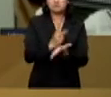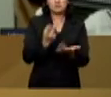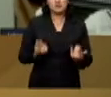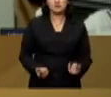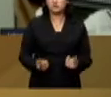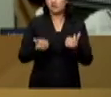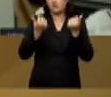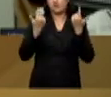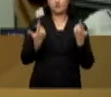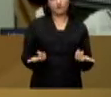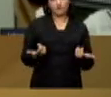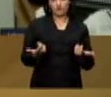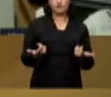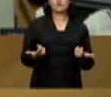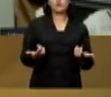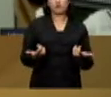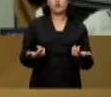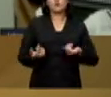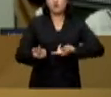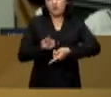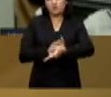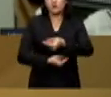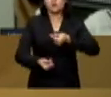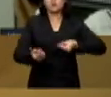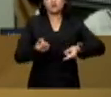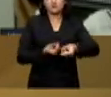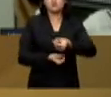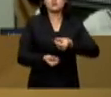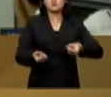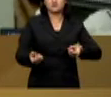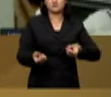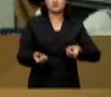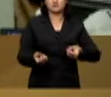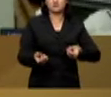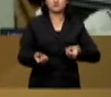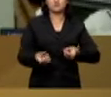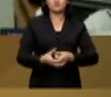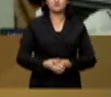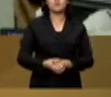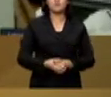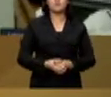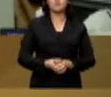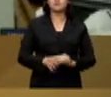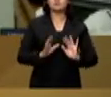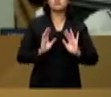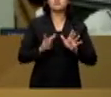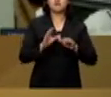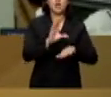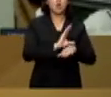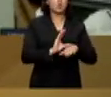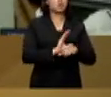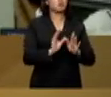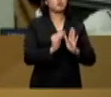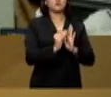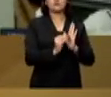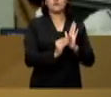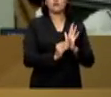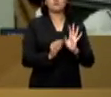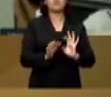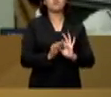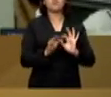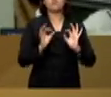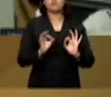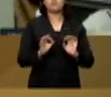preço do serviço, ou seja, dentro do próprio arquétipo constitucional. Já